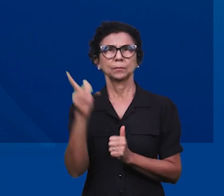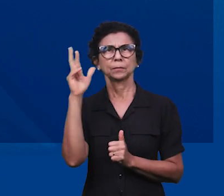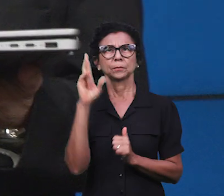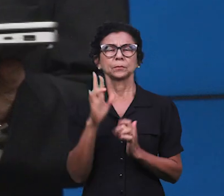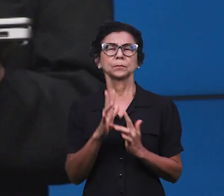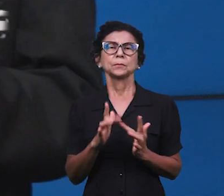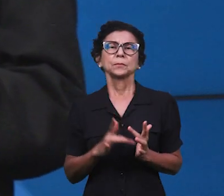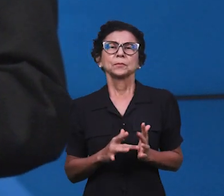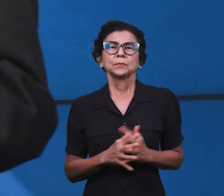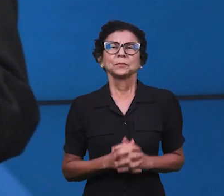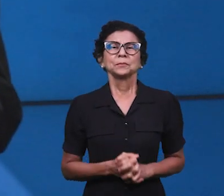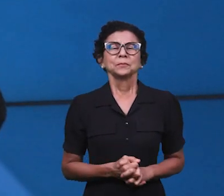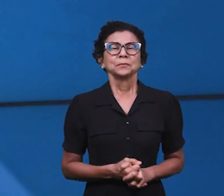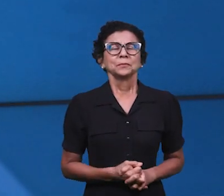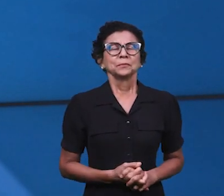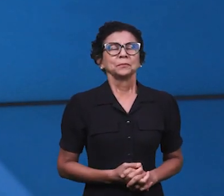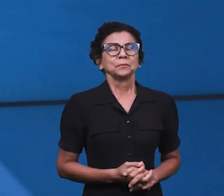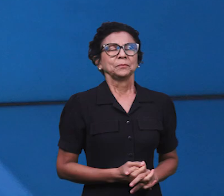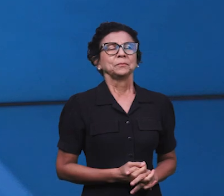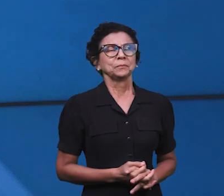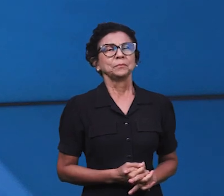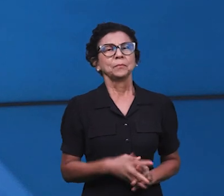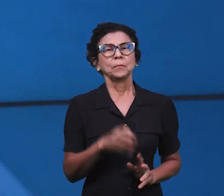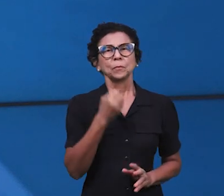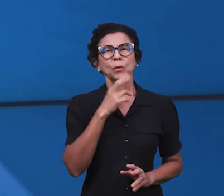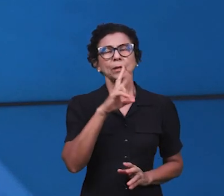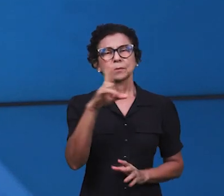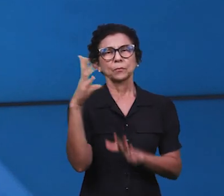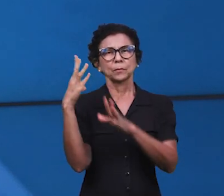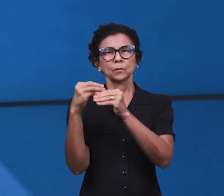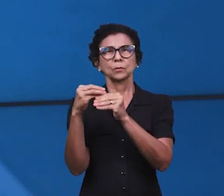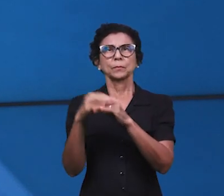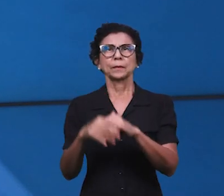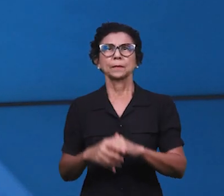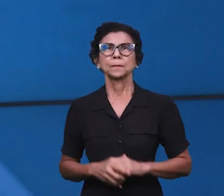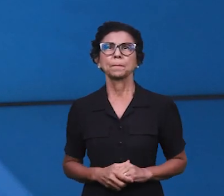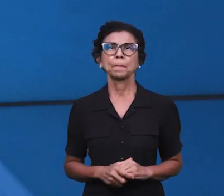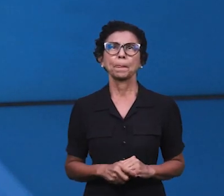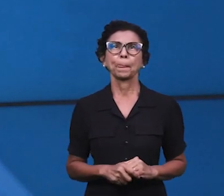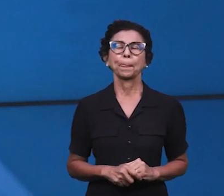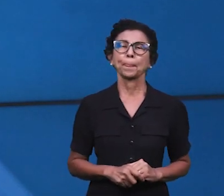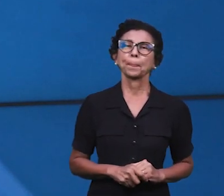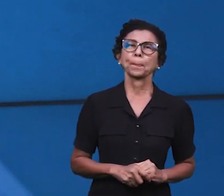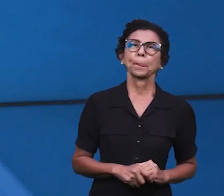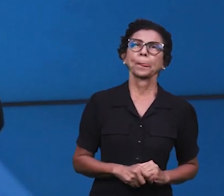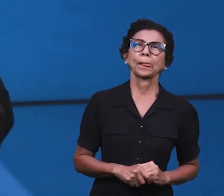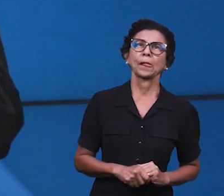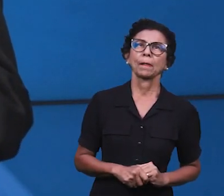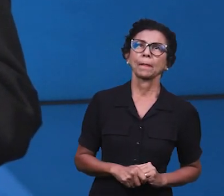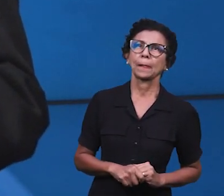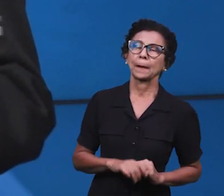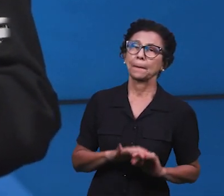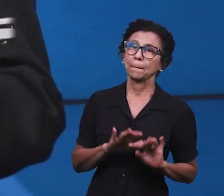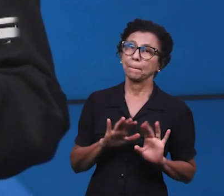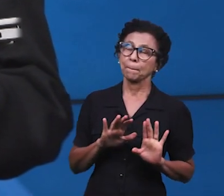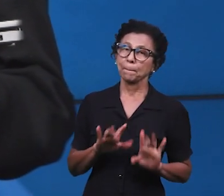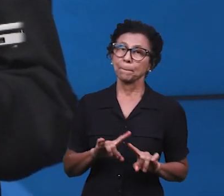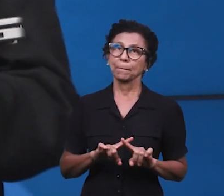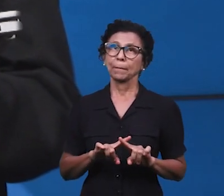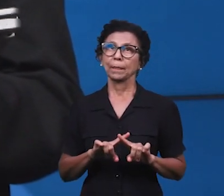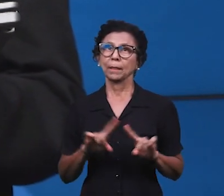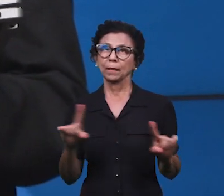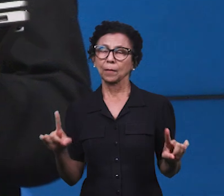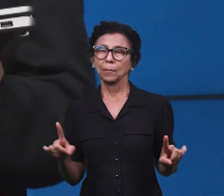do Senhor. Amém, José Lucas. Muito bem resumida a sua resposta, mas muito correta, porque na verdade o capítulo 13 e